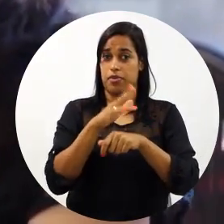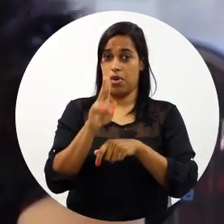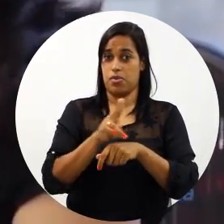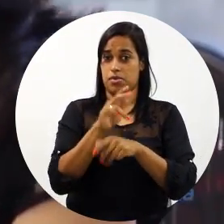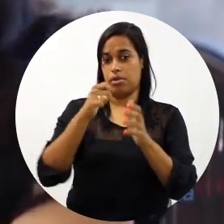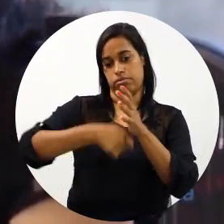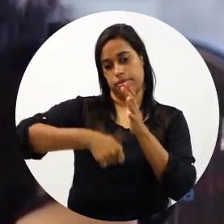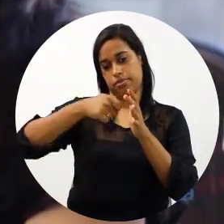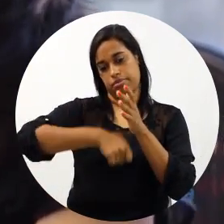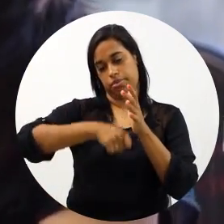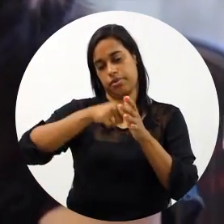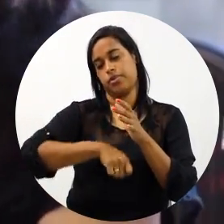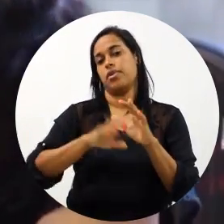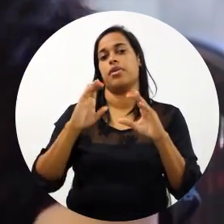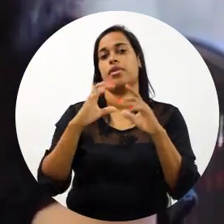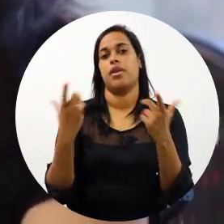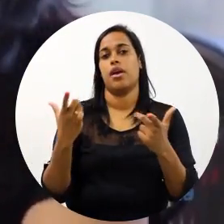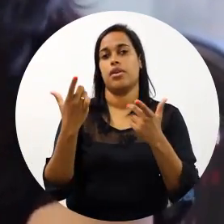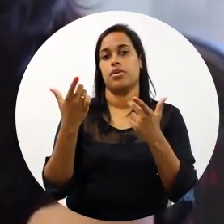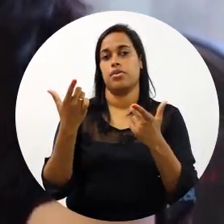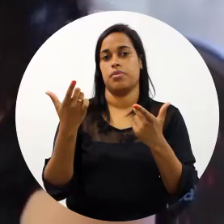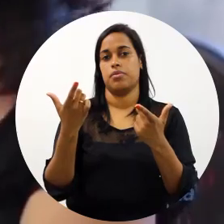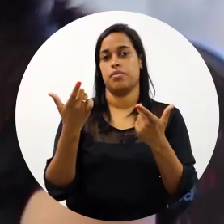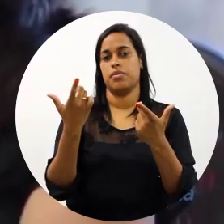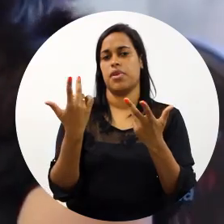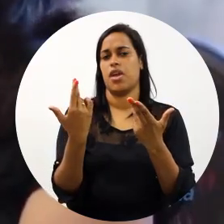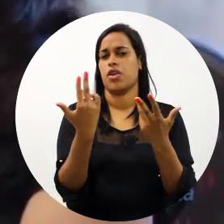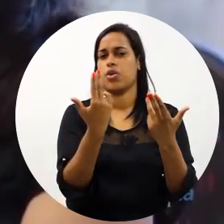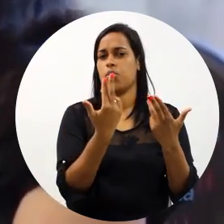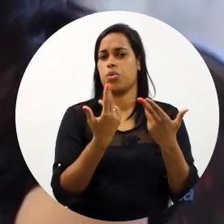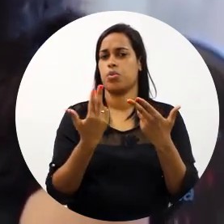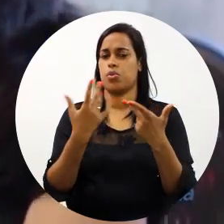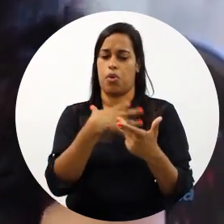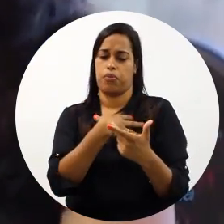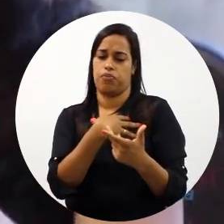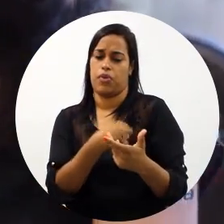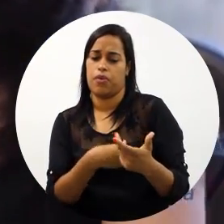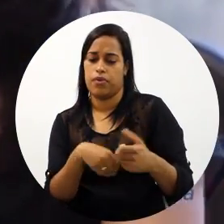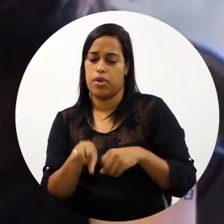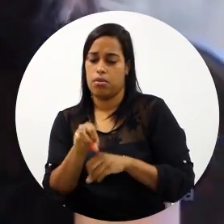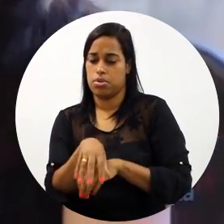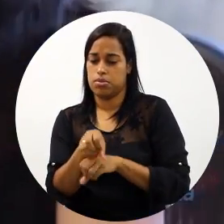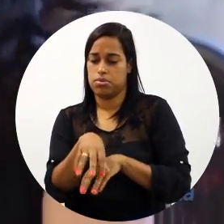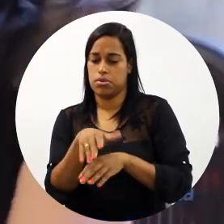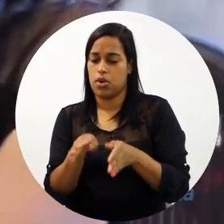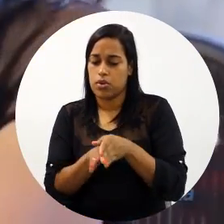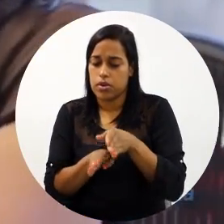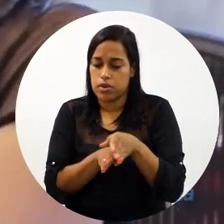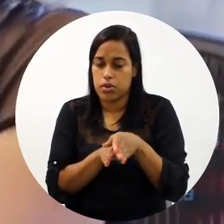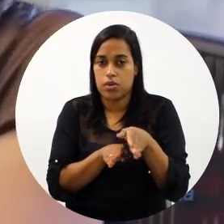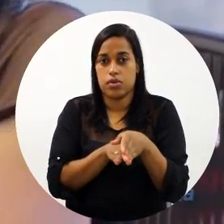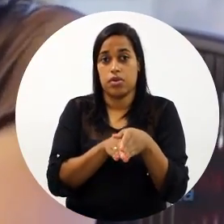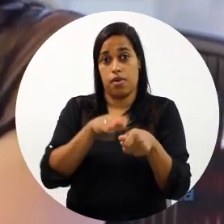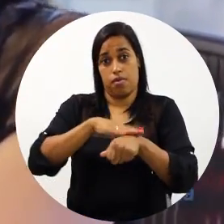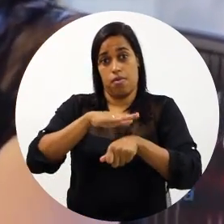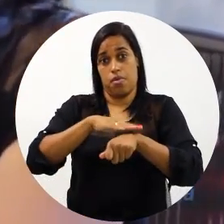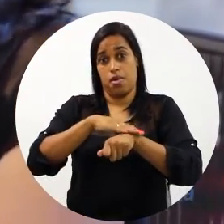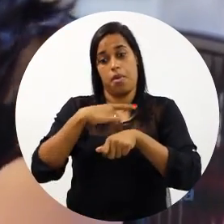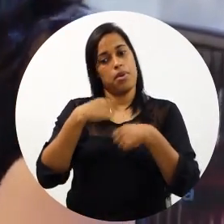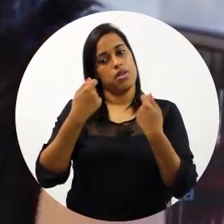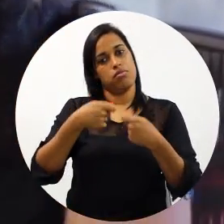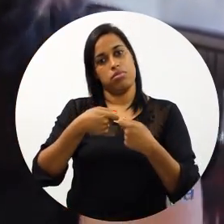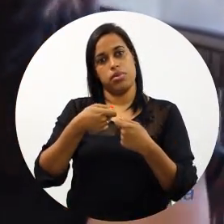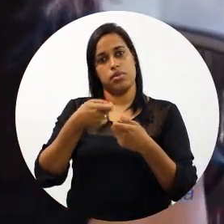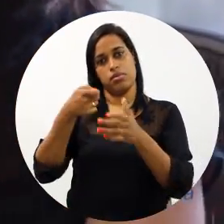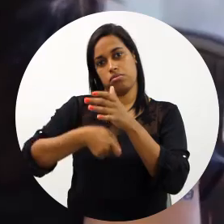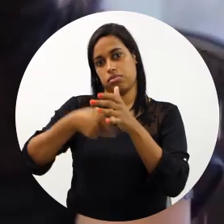punição. É parte do processo da educação, como filho, é a mesma coisa, né? Então assim, você vai, orienta, um determinado momento vai ter que punir a